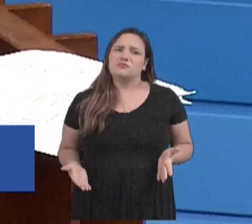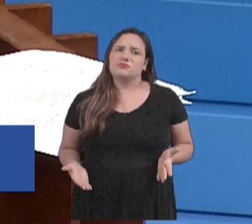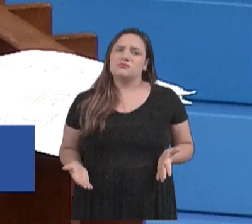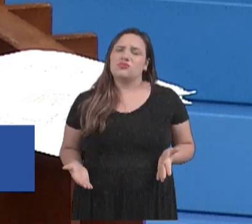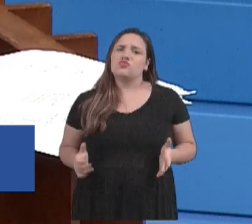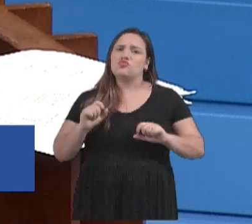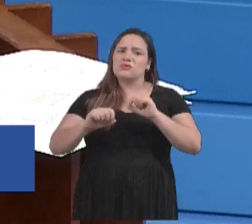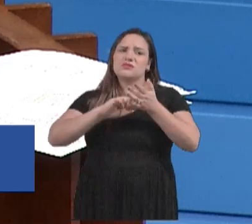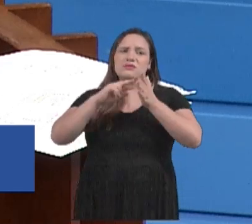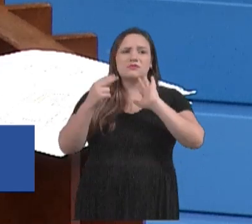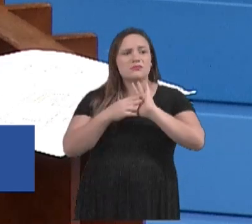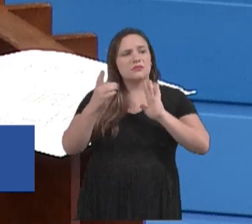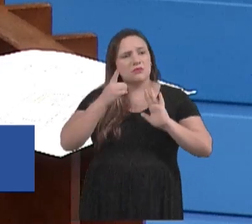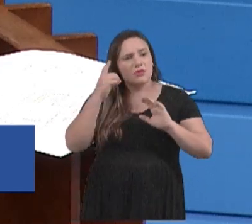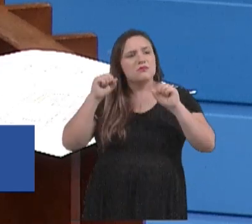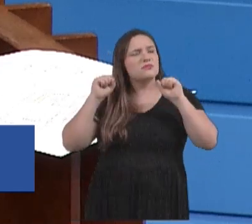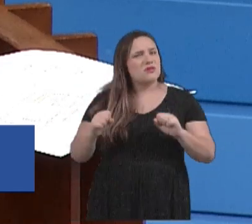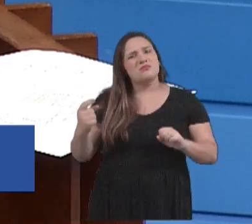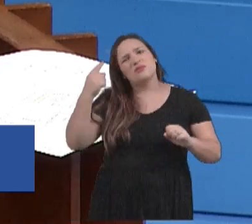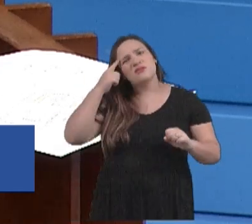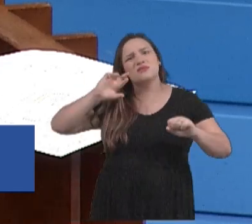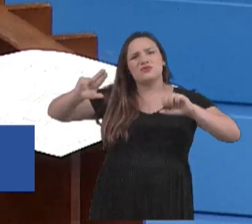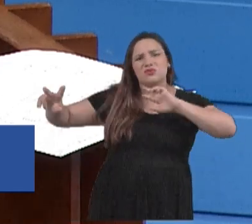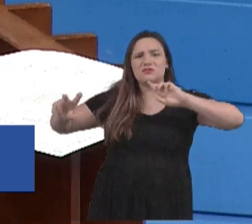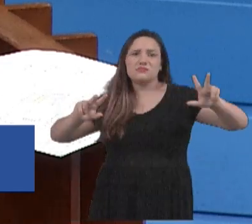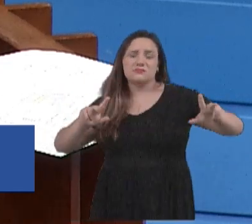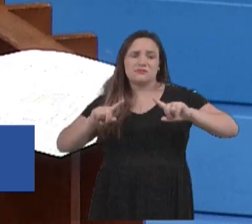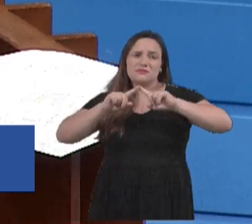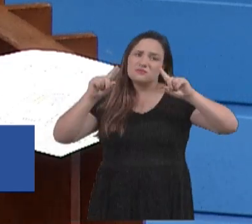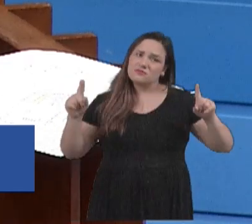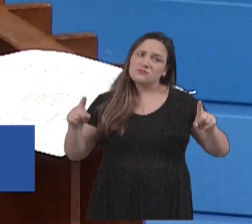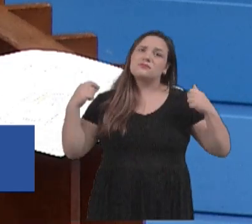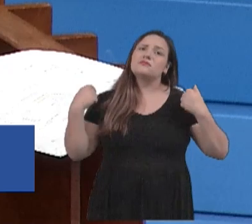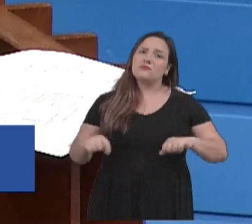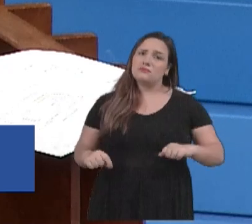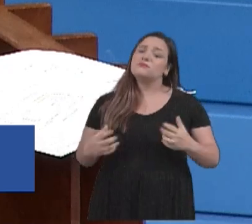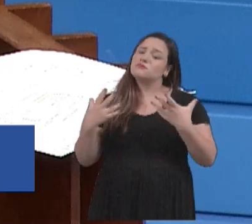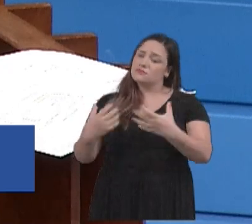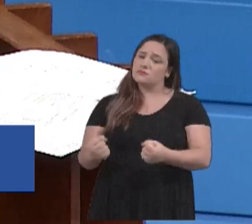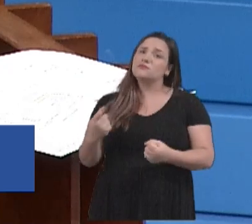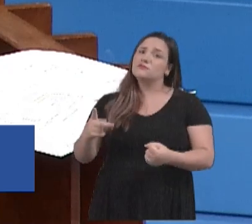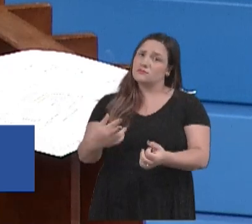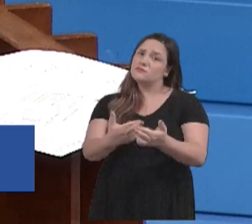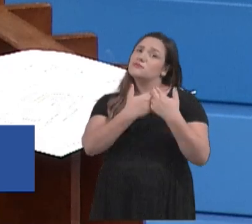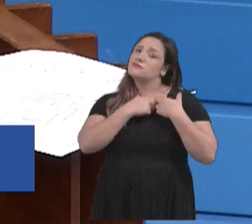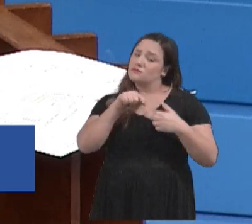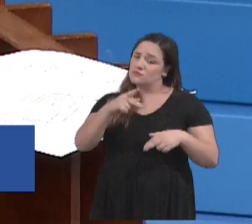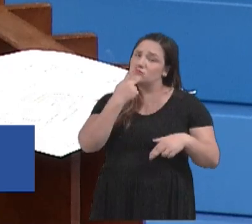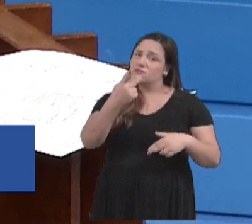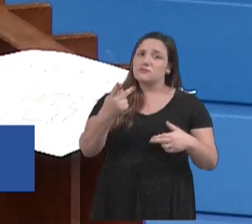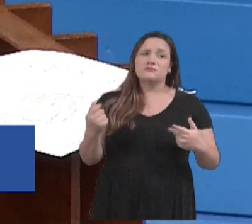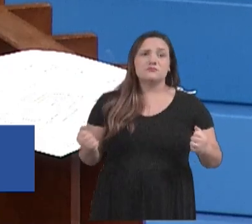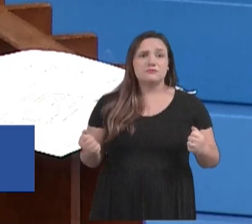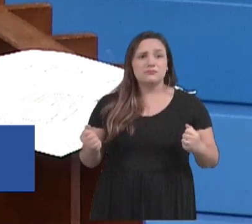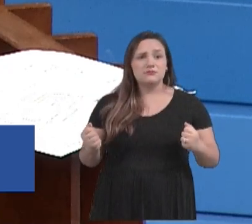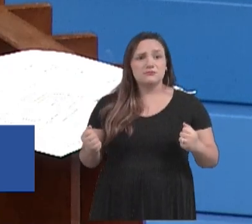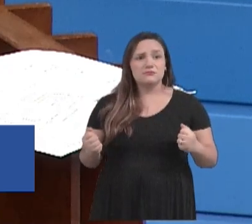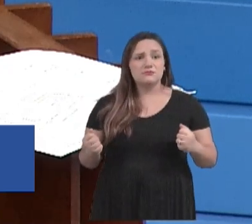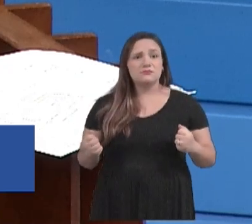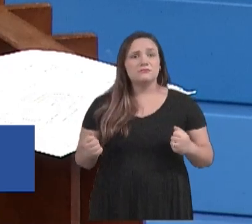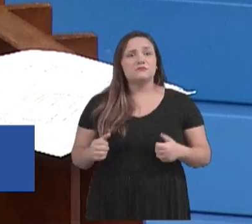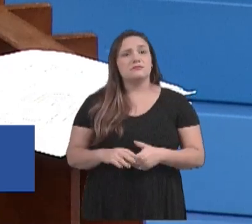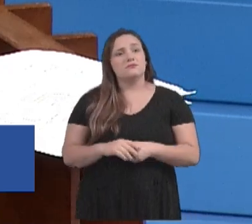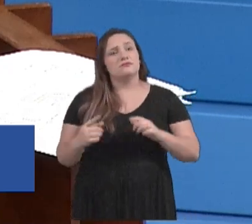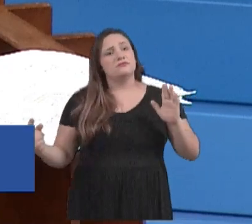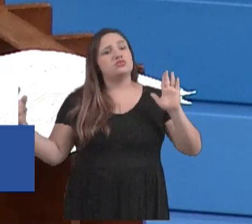parlamento. Você pode denunciar, pode fazer o que você bem entender. Agora, tem que arcar com aquilo que fala. O denuncismo vazio,